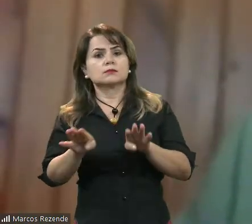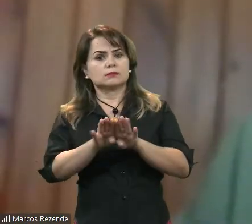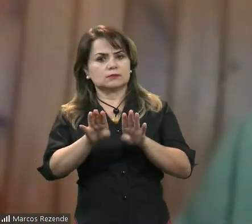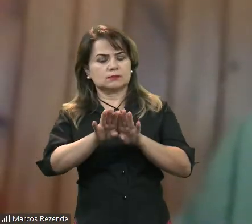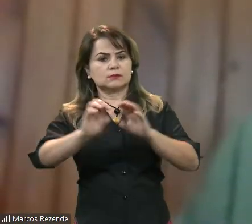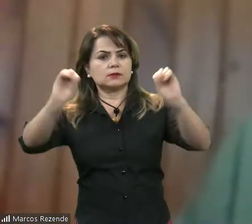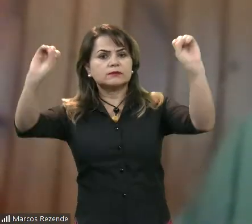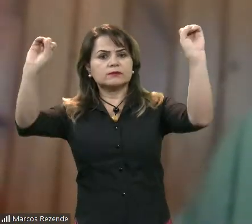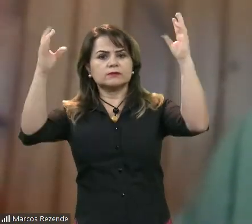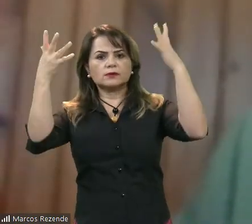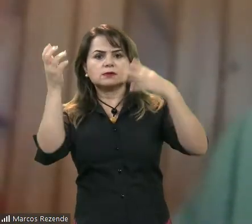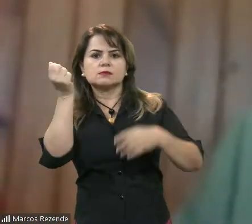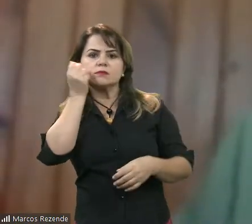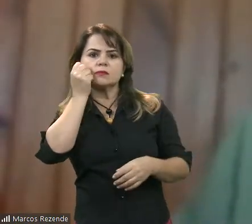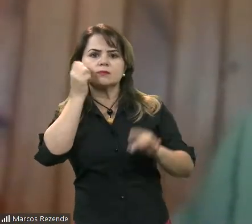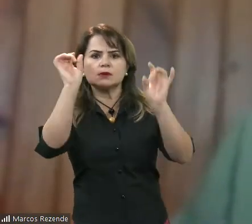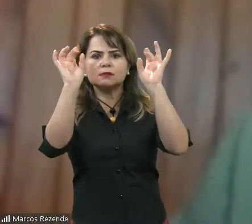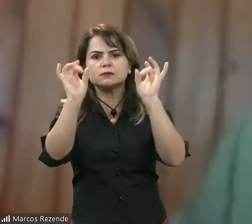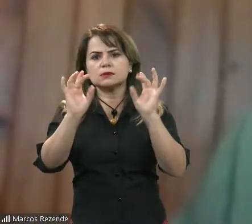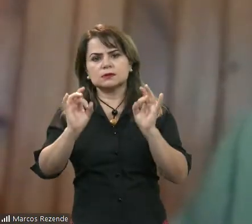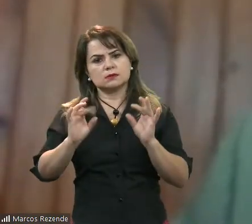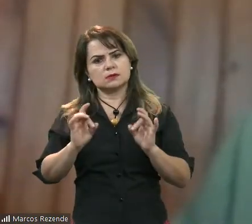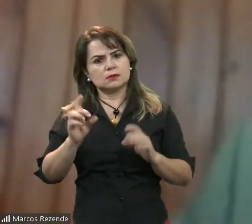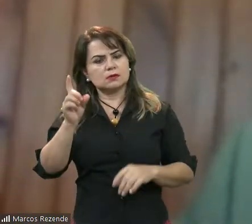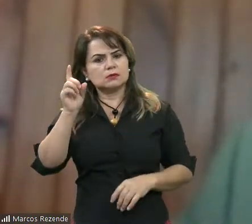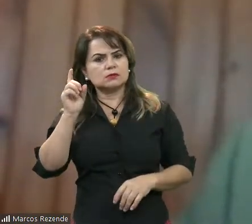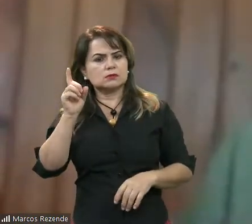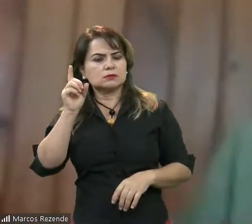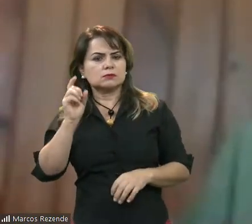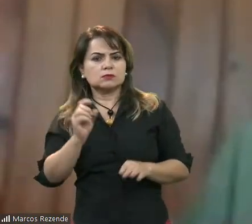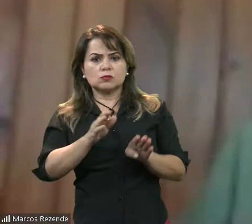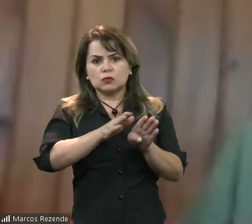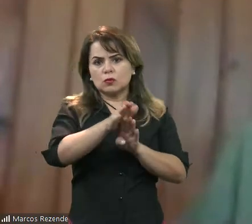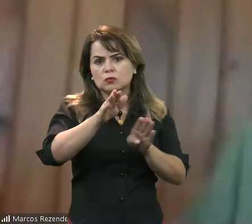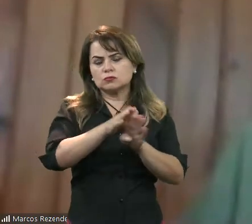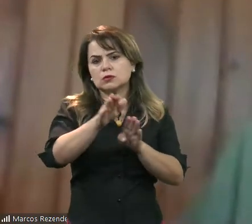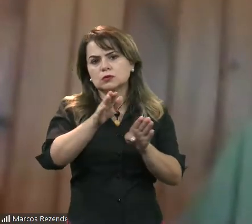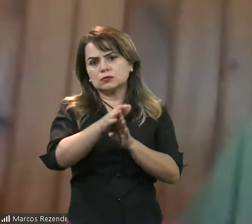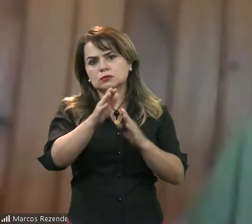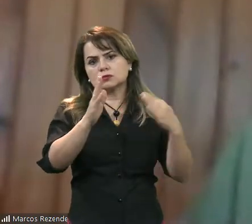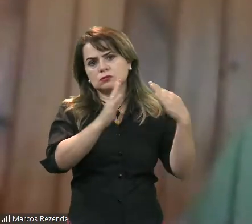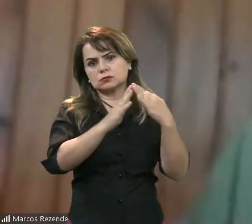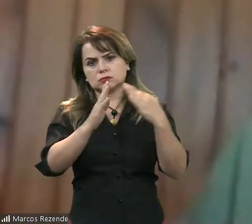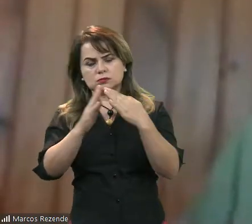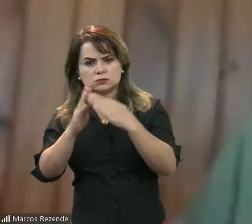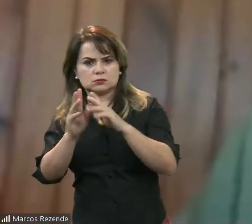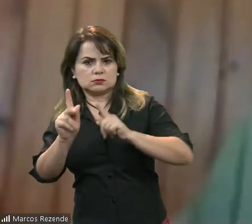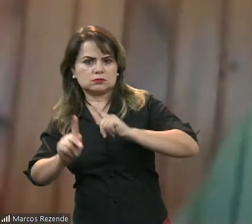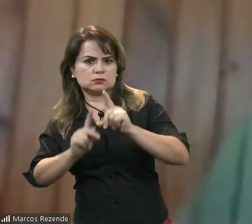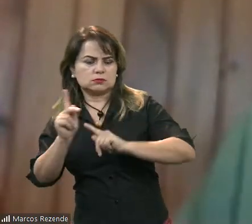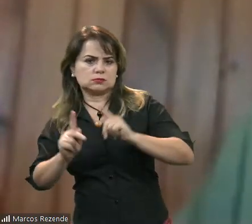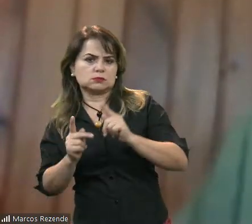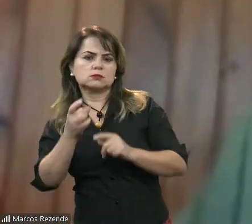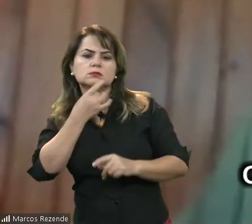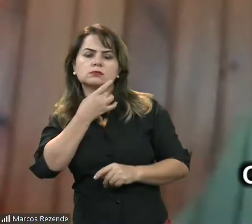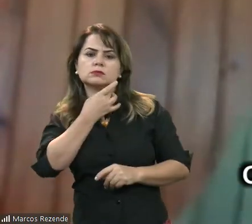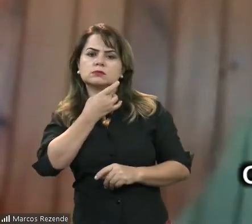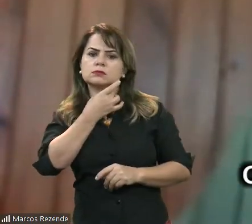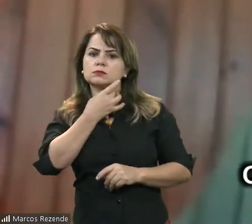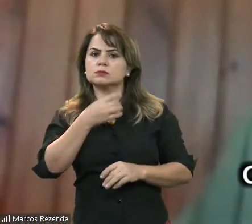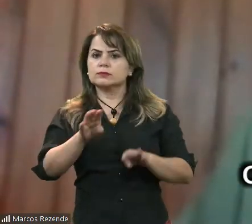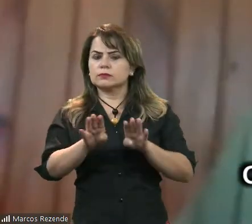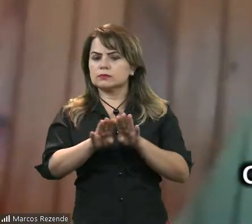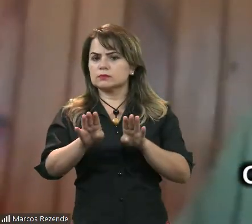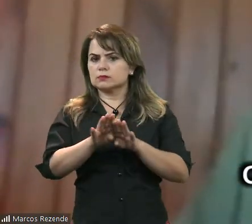em homenagem às mães a ser promovida pelo Conselho das Associações de Moradores de Marília. E o